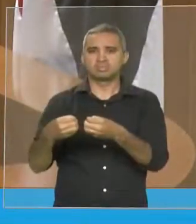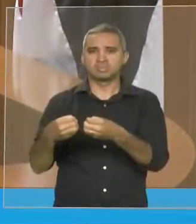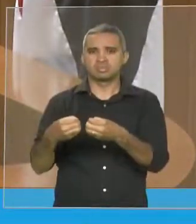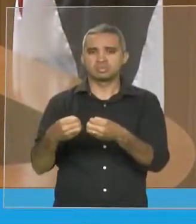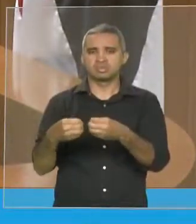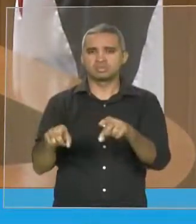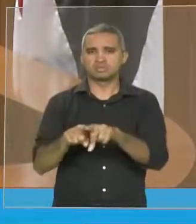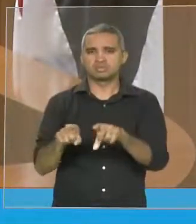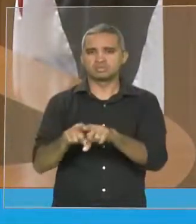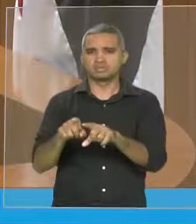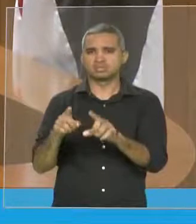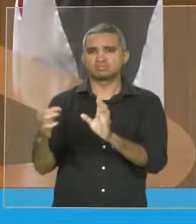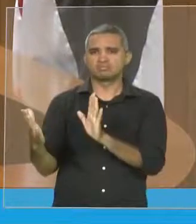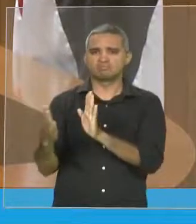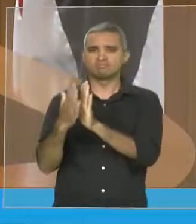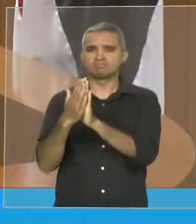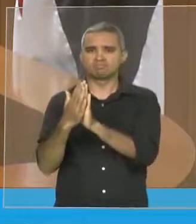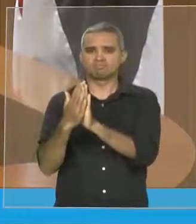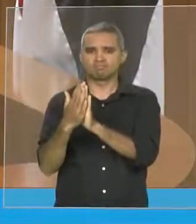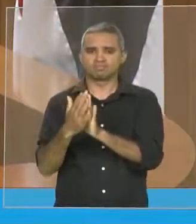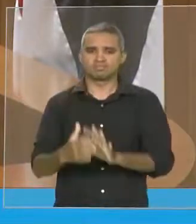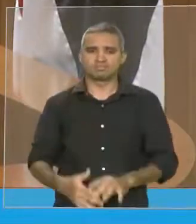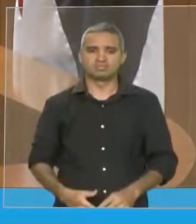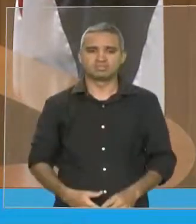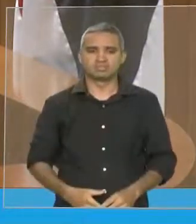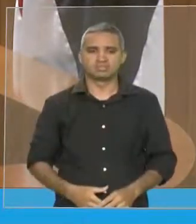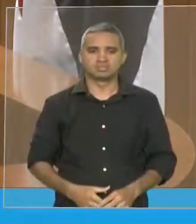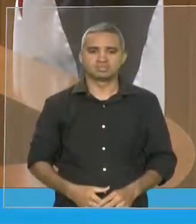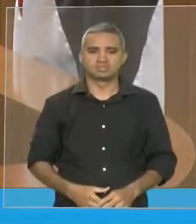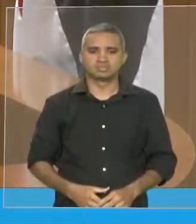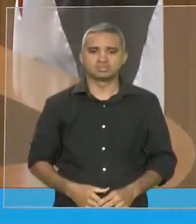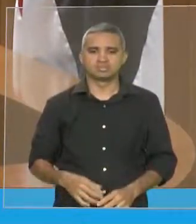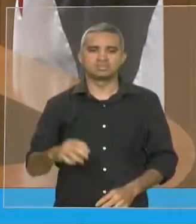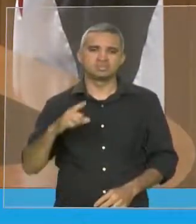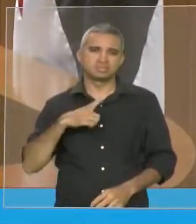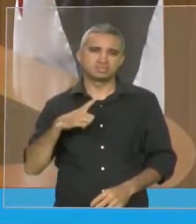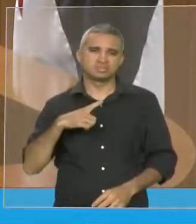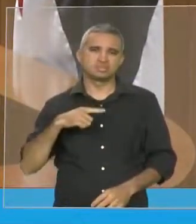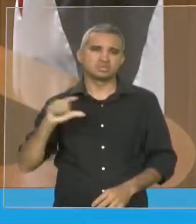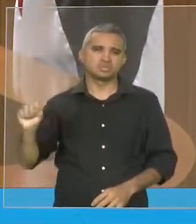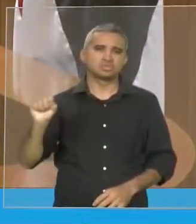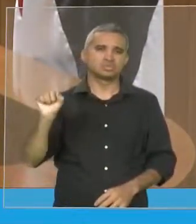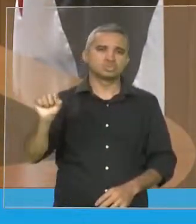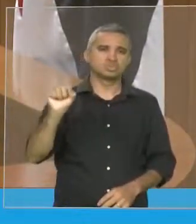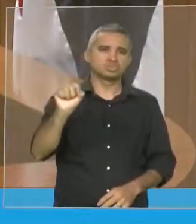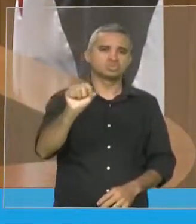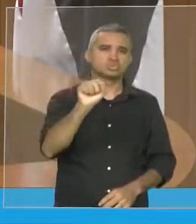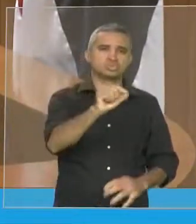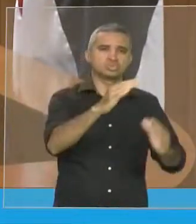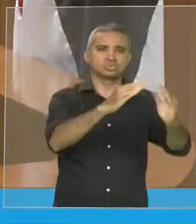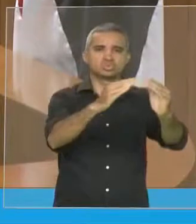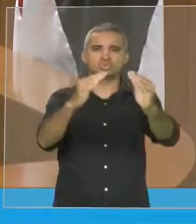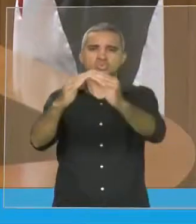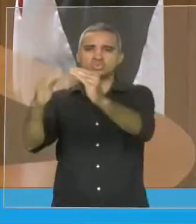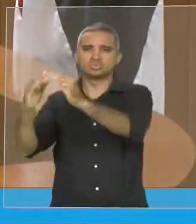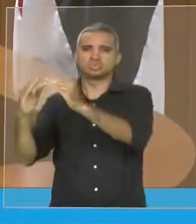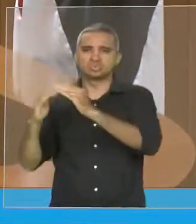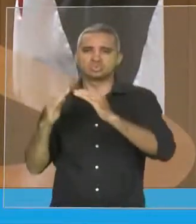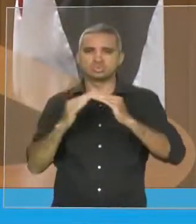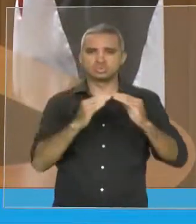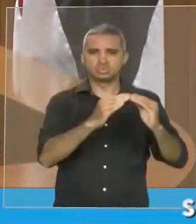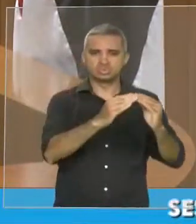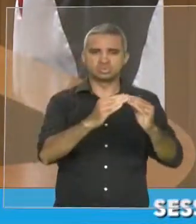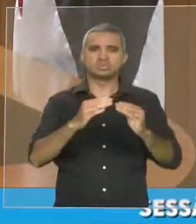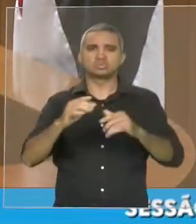mais intimamente imbricada? Repito, dentre todos os órgãos e entidades que compõem